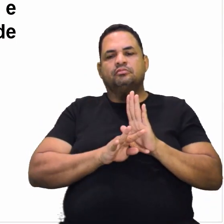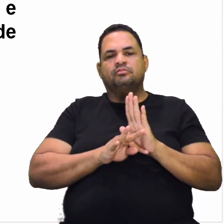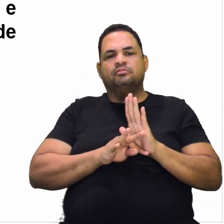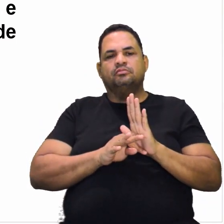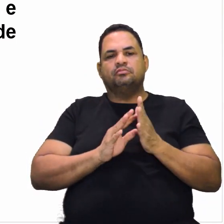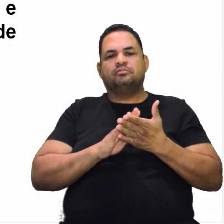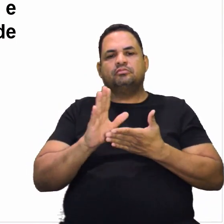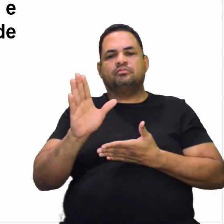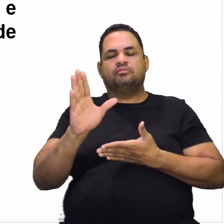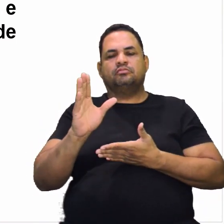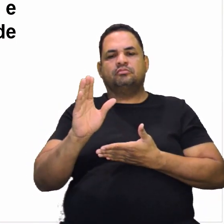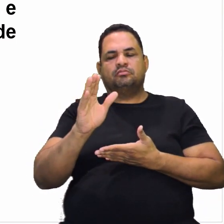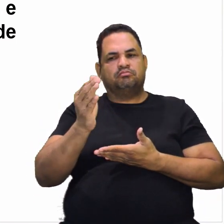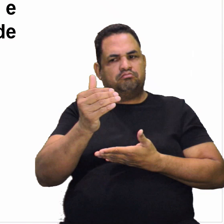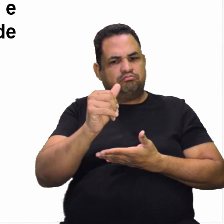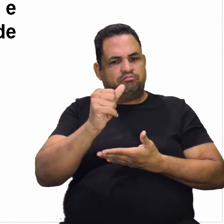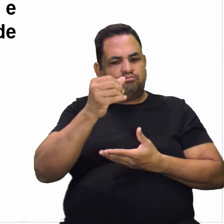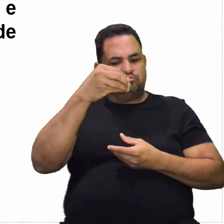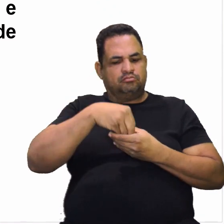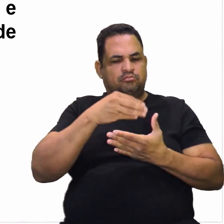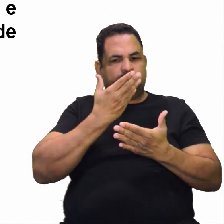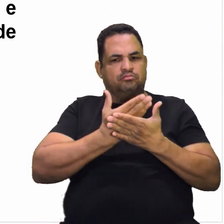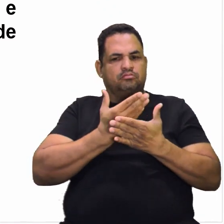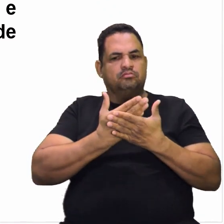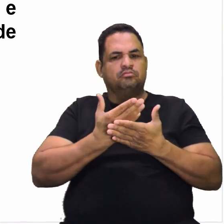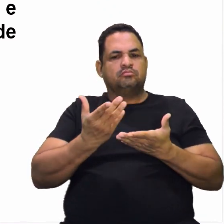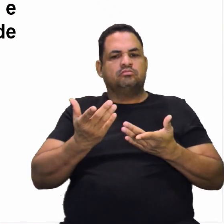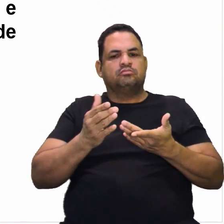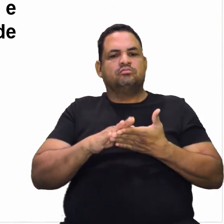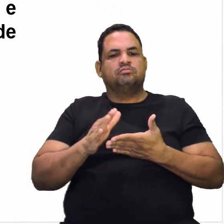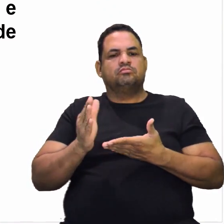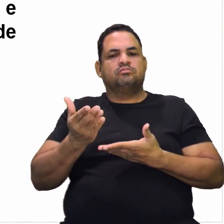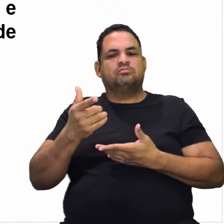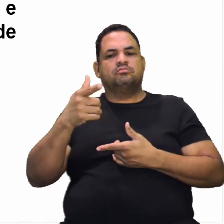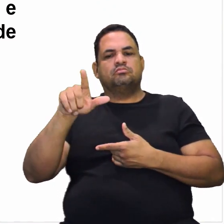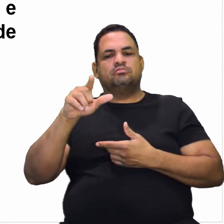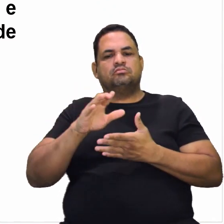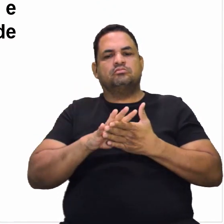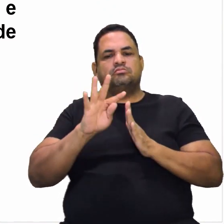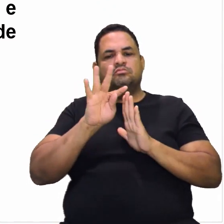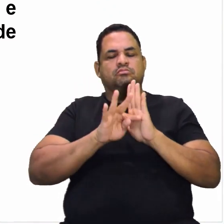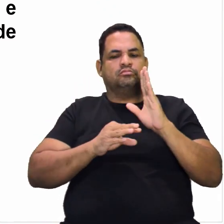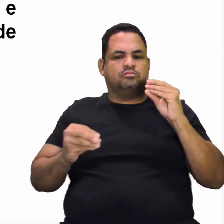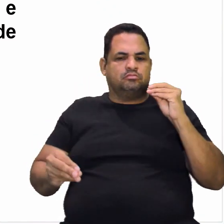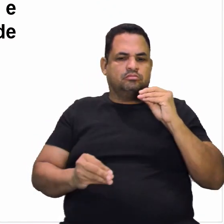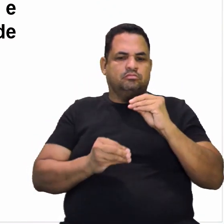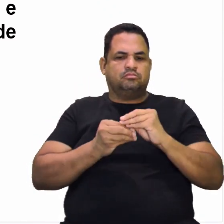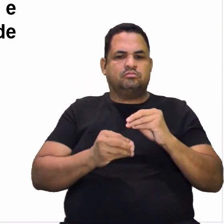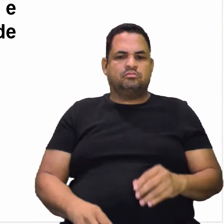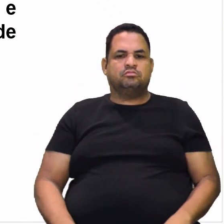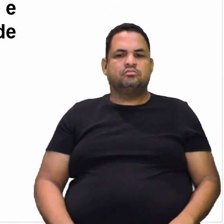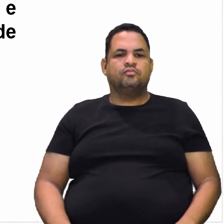pega questões que estão dentro da nossa aula e pega a questão dentro do texto complementar.